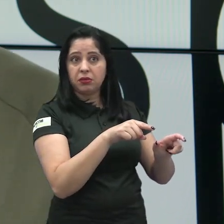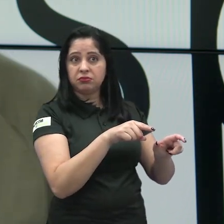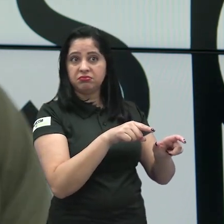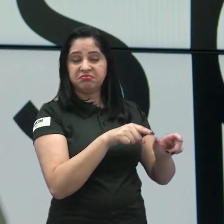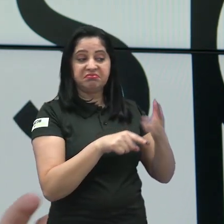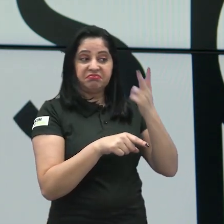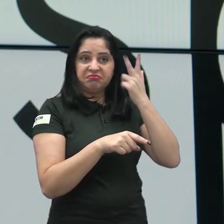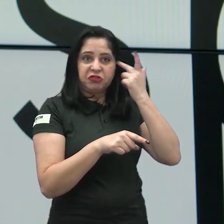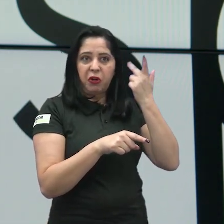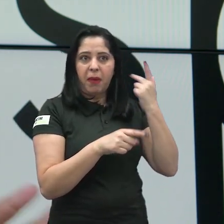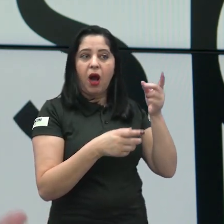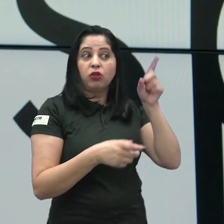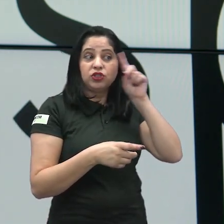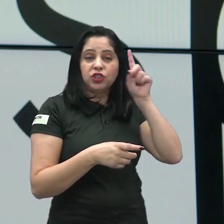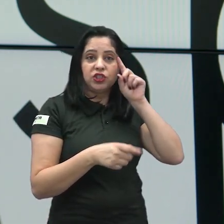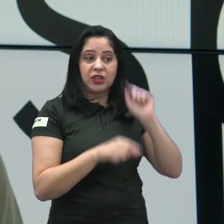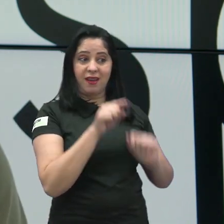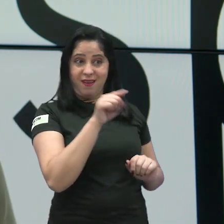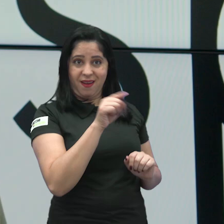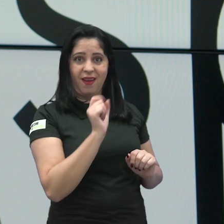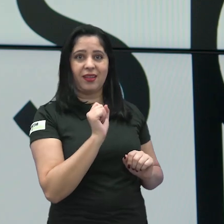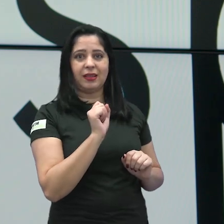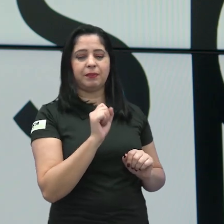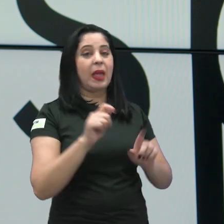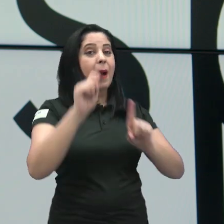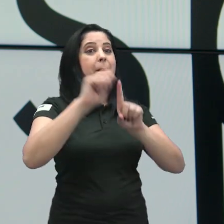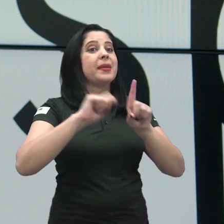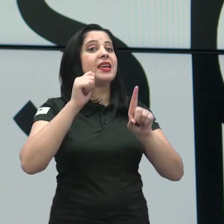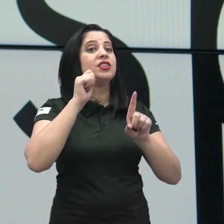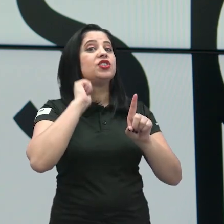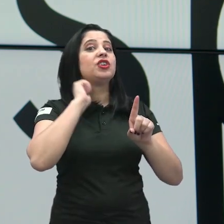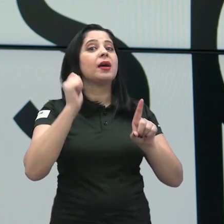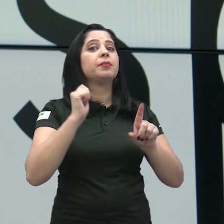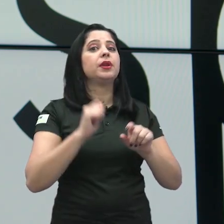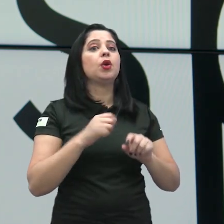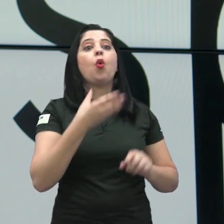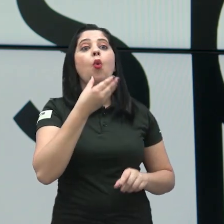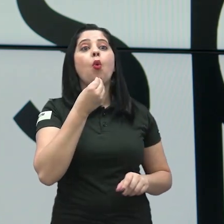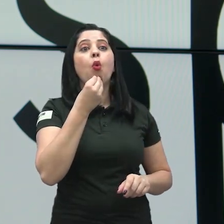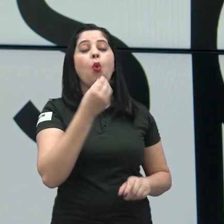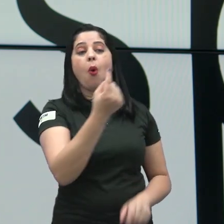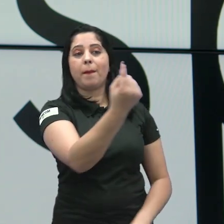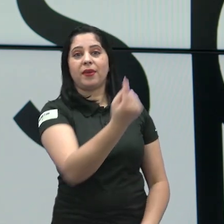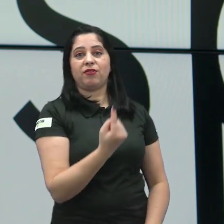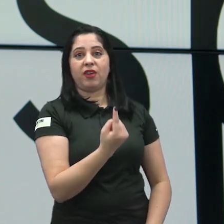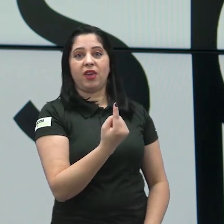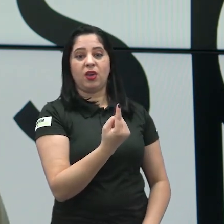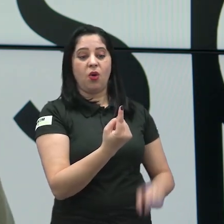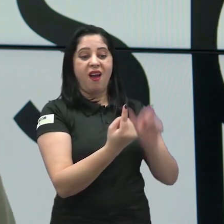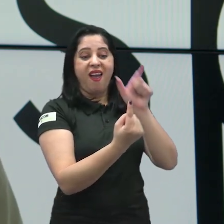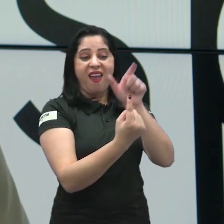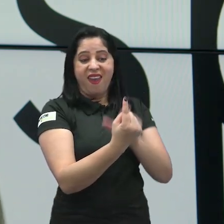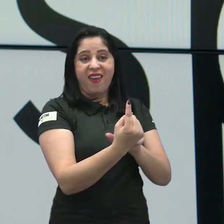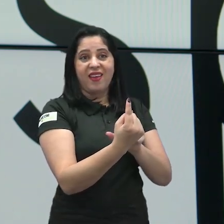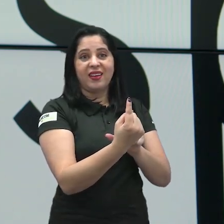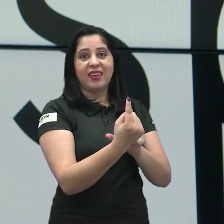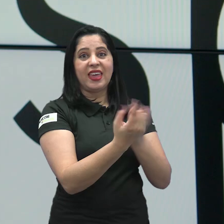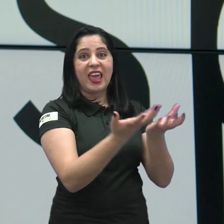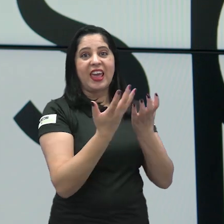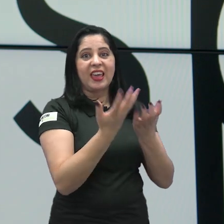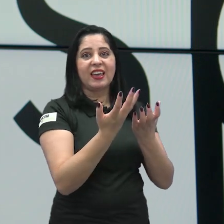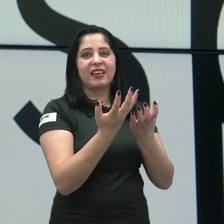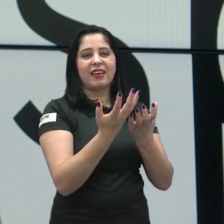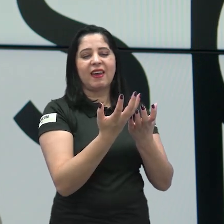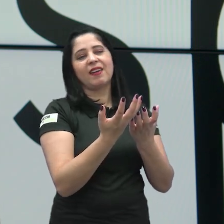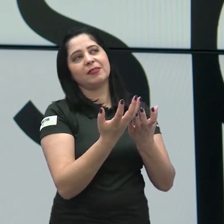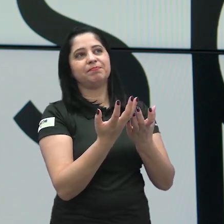pessoas normais ali do dia a dia, né? Uma foi recentemente, agora em abril, que um rapaz me procurou com foco, o